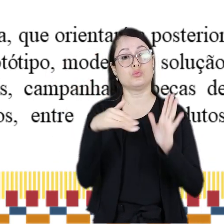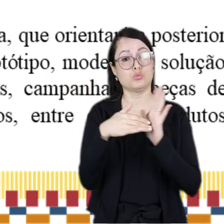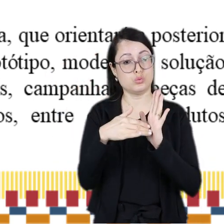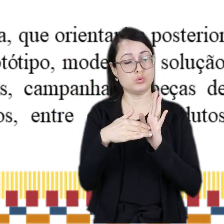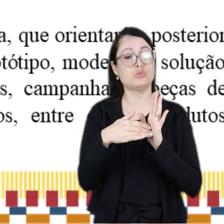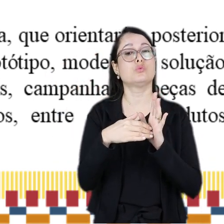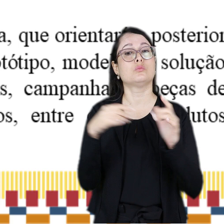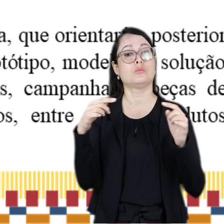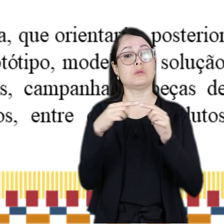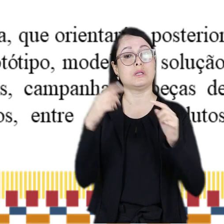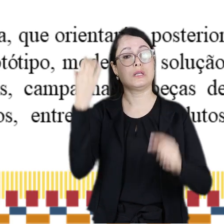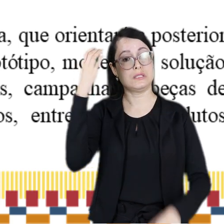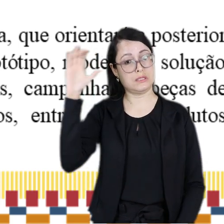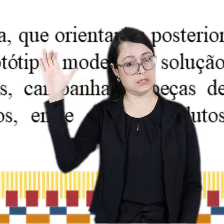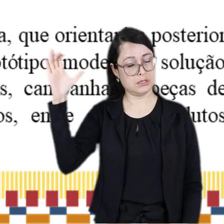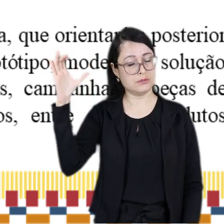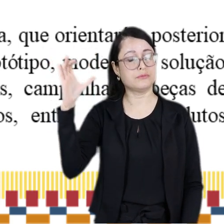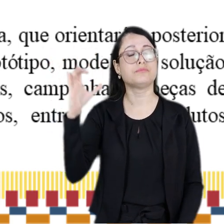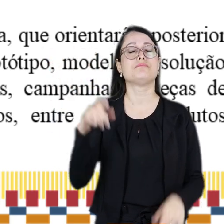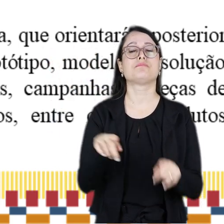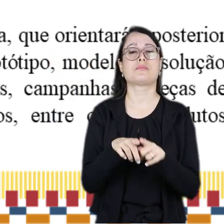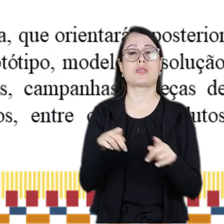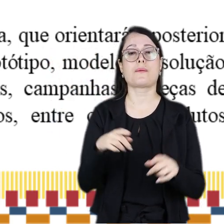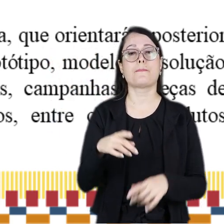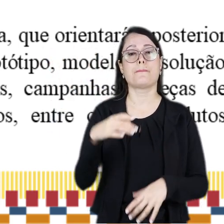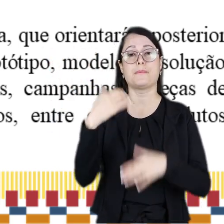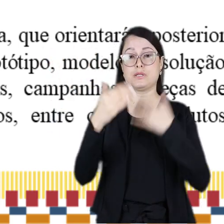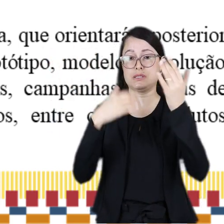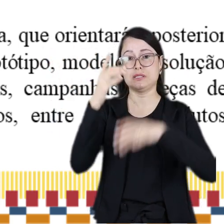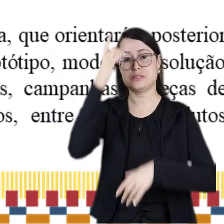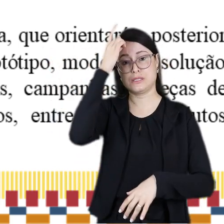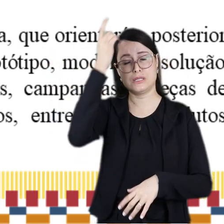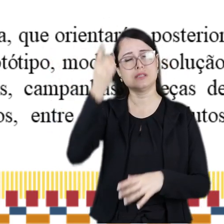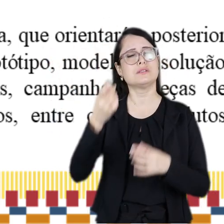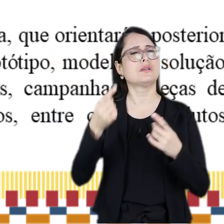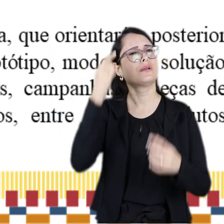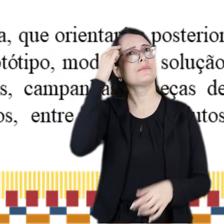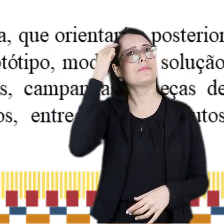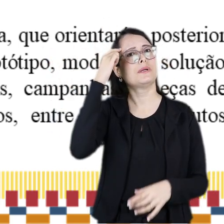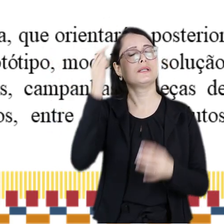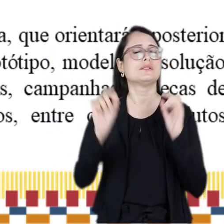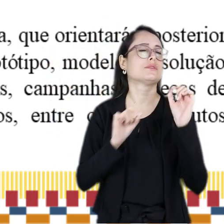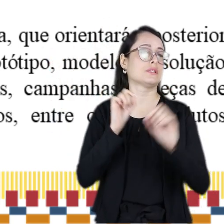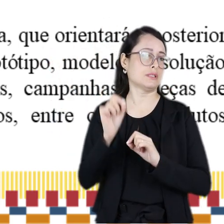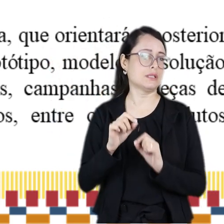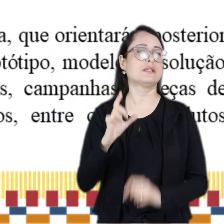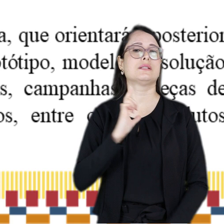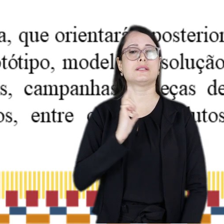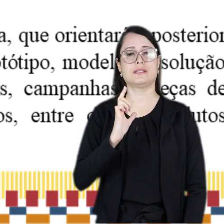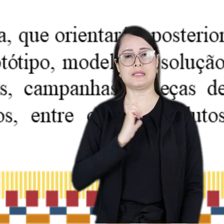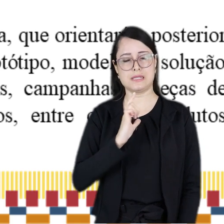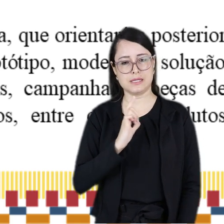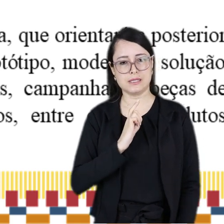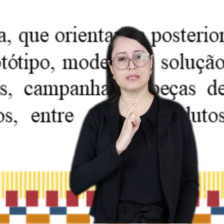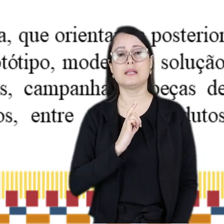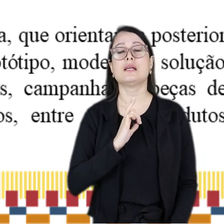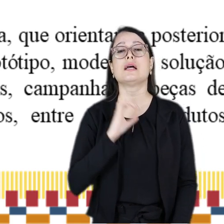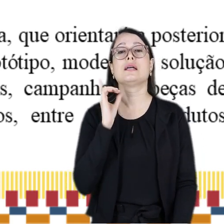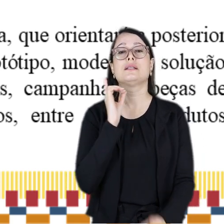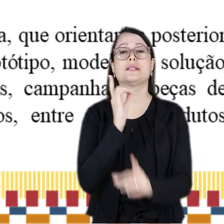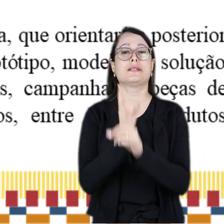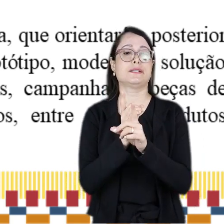no processo criativos, o que que se pressupõe, né? Que exista a identificação e o